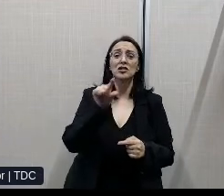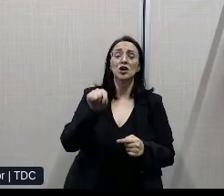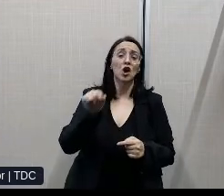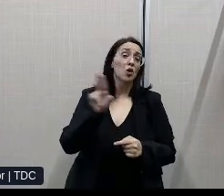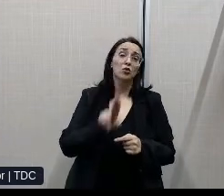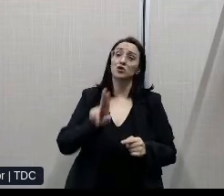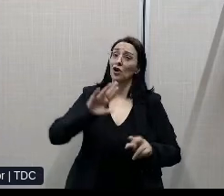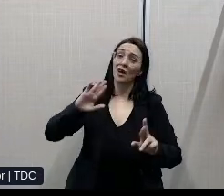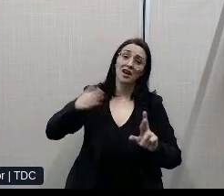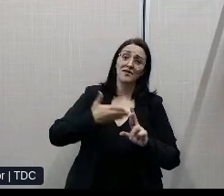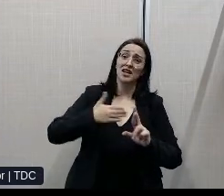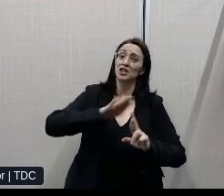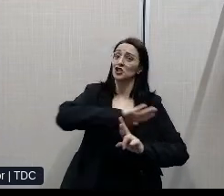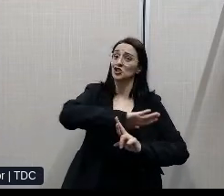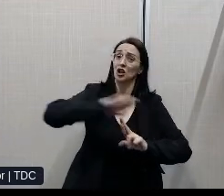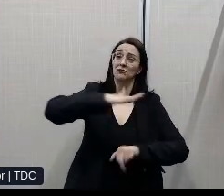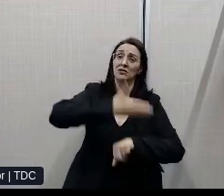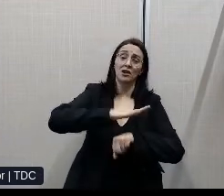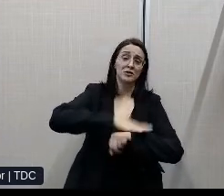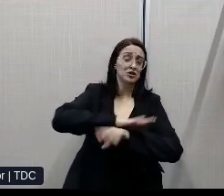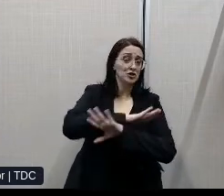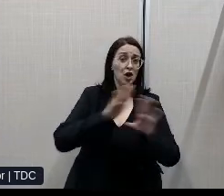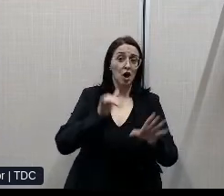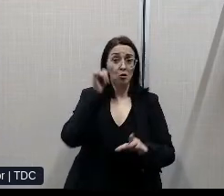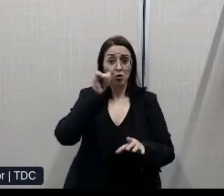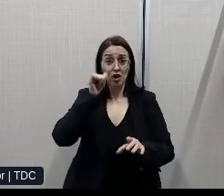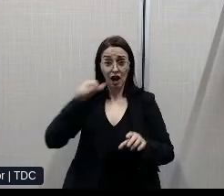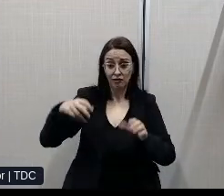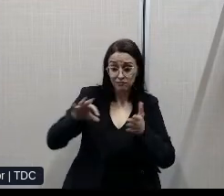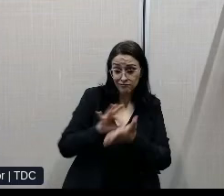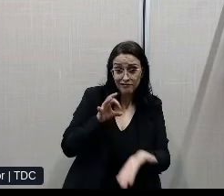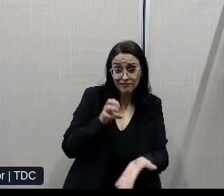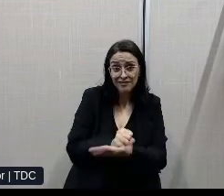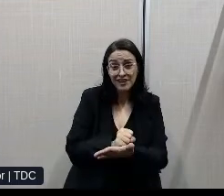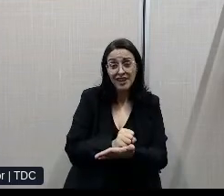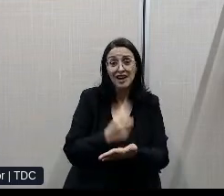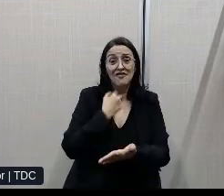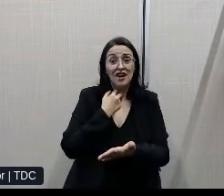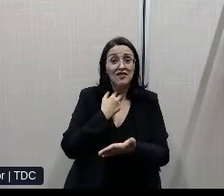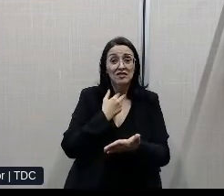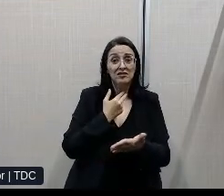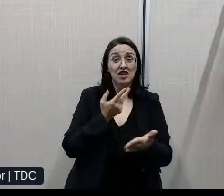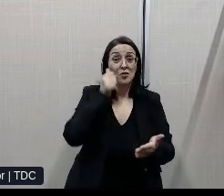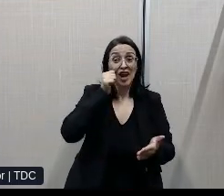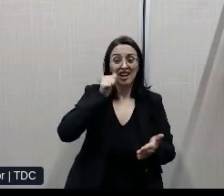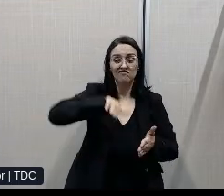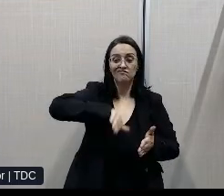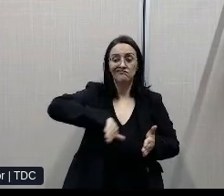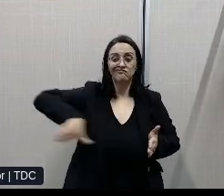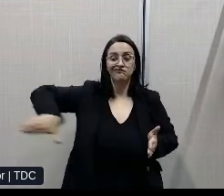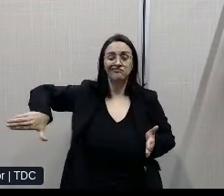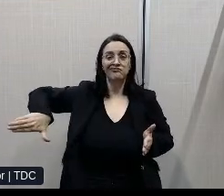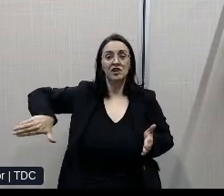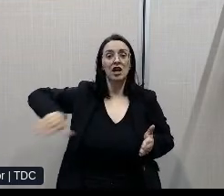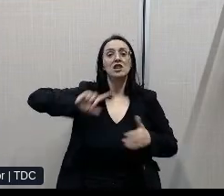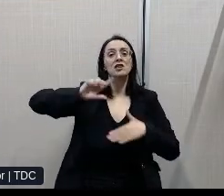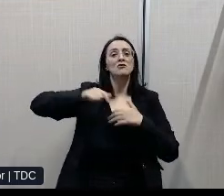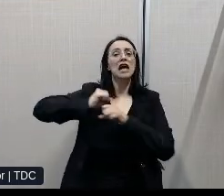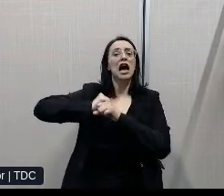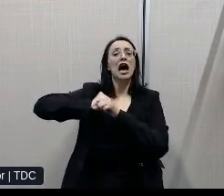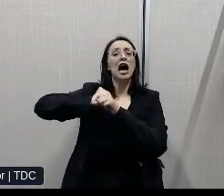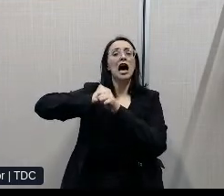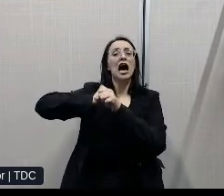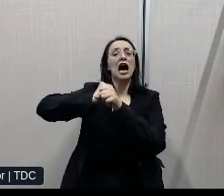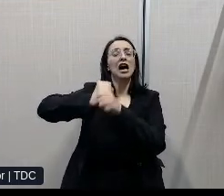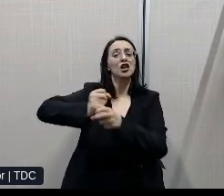usados como referência na base de treinamento. Então, as mulheres que se inscreviam nas vagas ficavam sempre de lado. Isso foi percebido depois de muito tempo